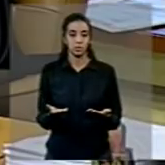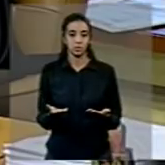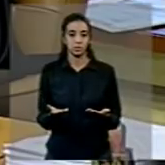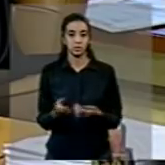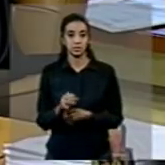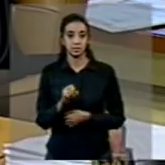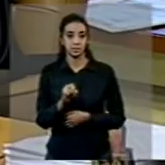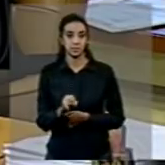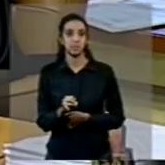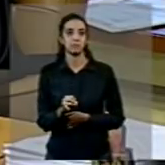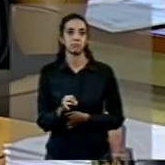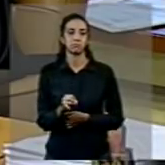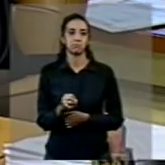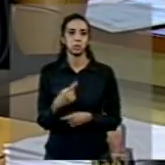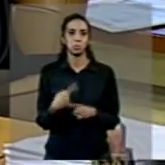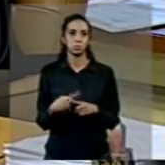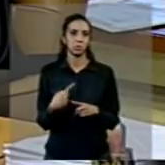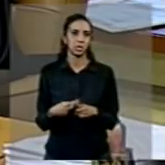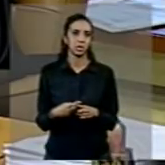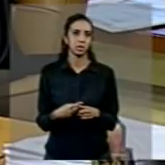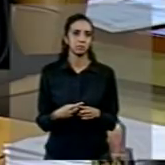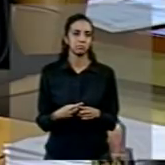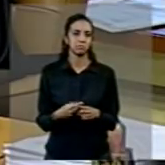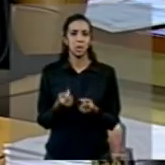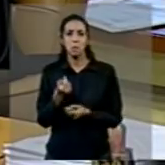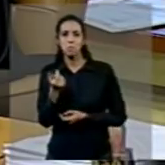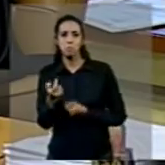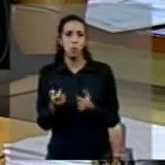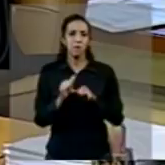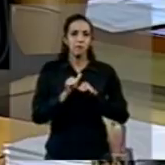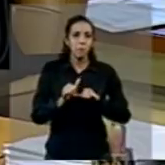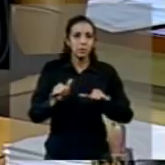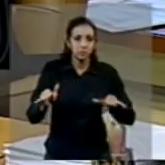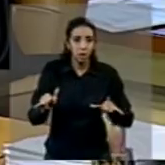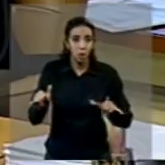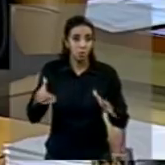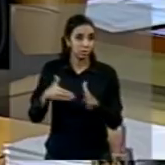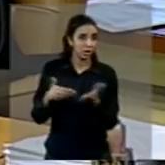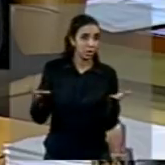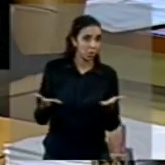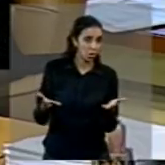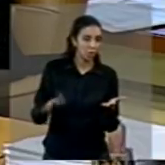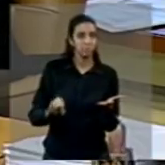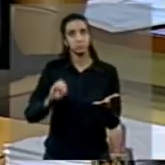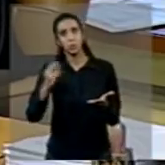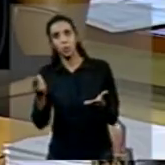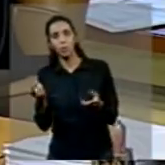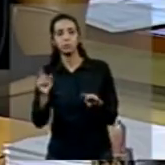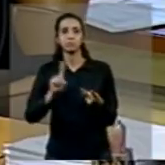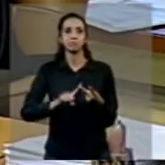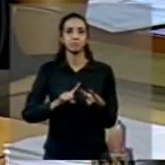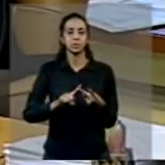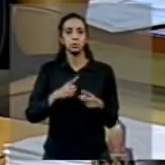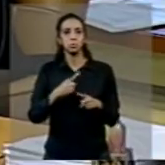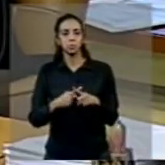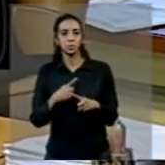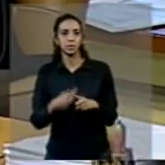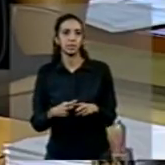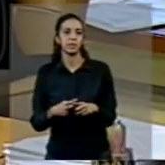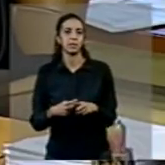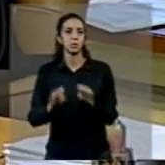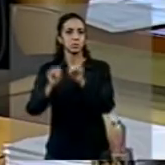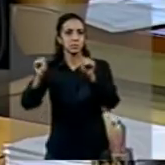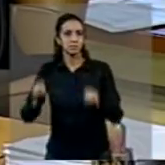ainda poucas informações da instrução do processo até o presente momento, seja porque a cadeia